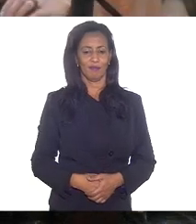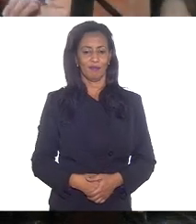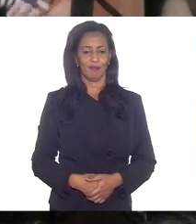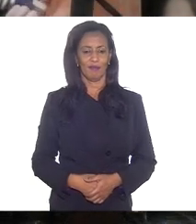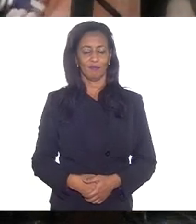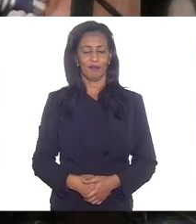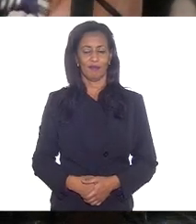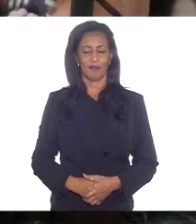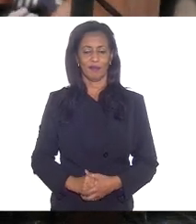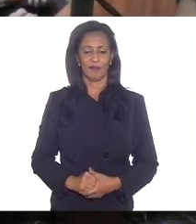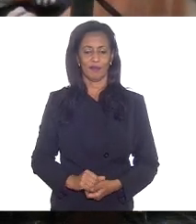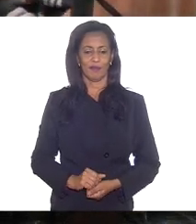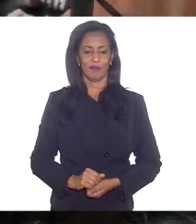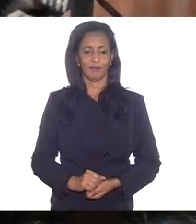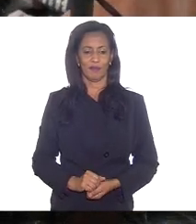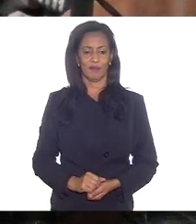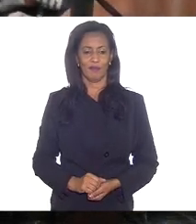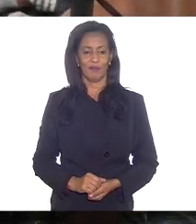Nosso